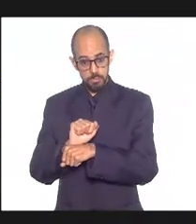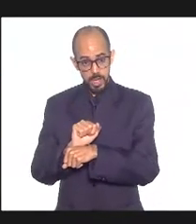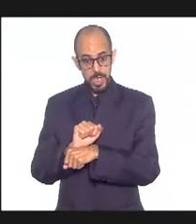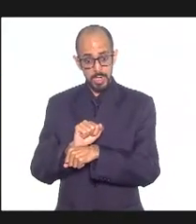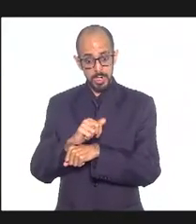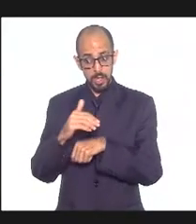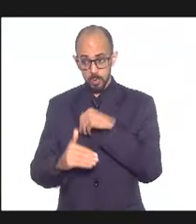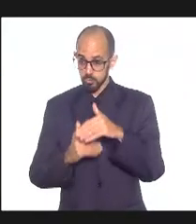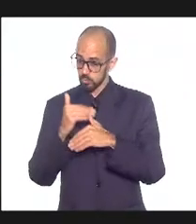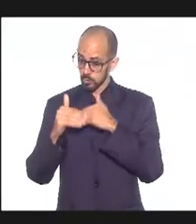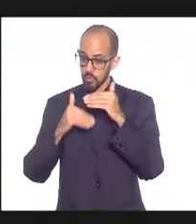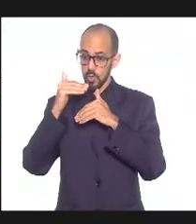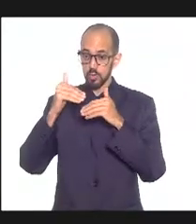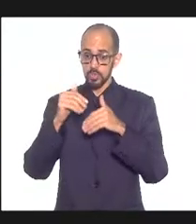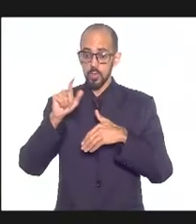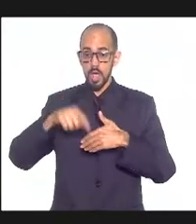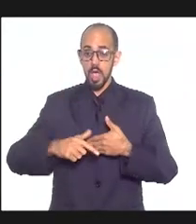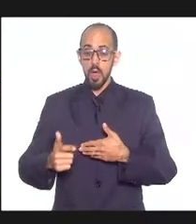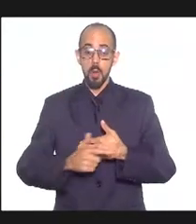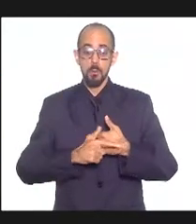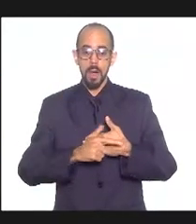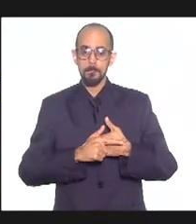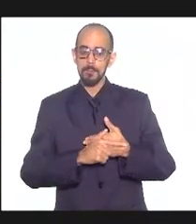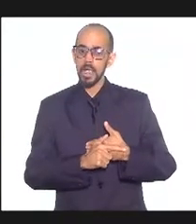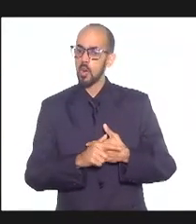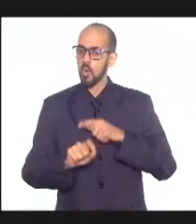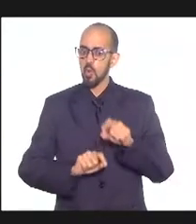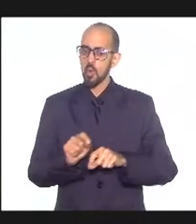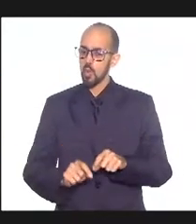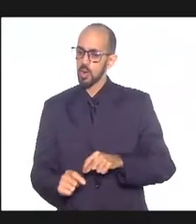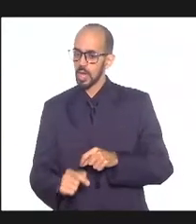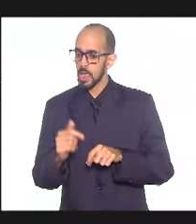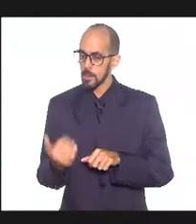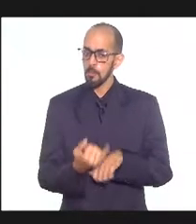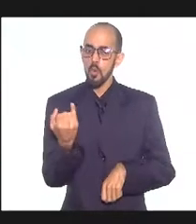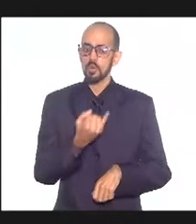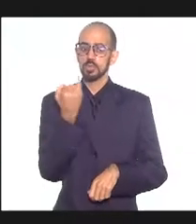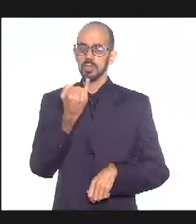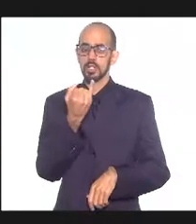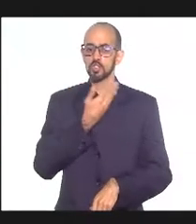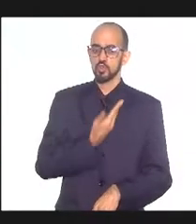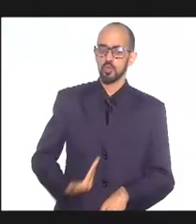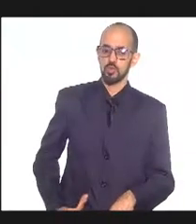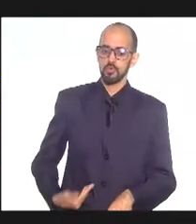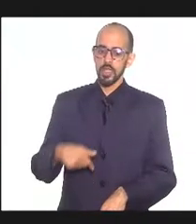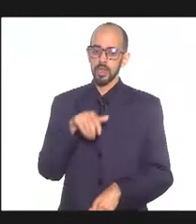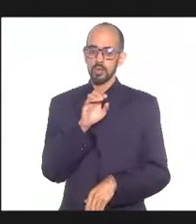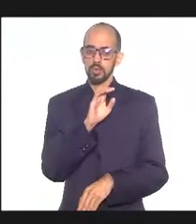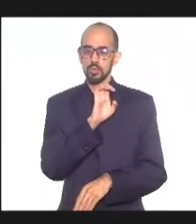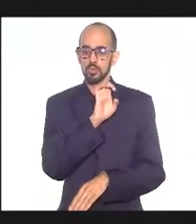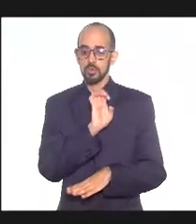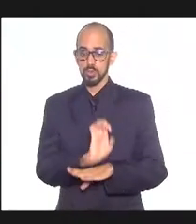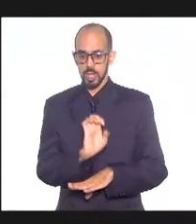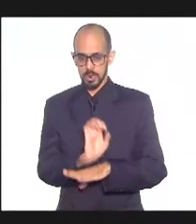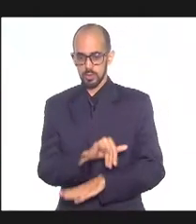que me ligam, é um papel extremamente relevante do governo do Estado, por parte da Genersa,